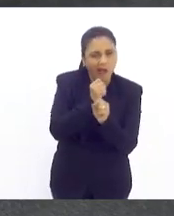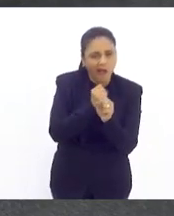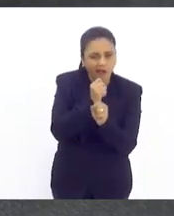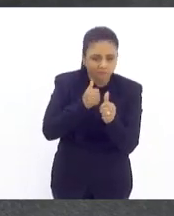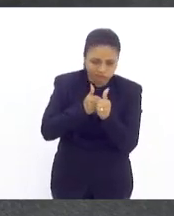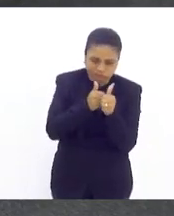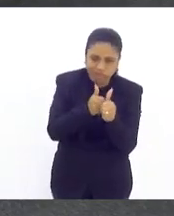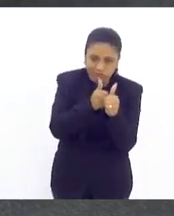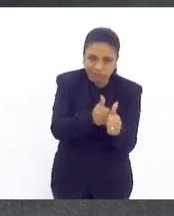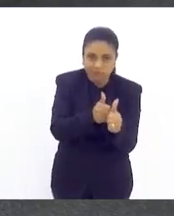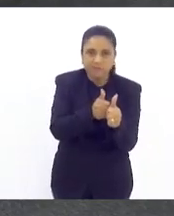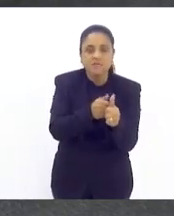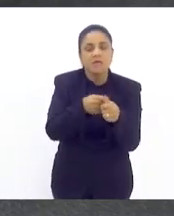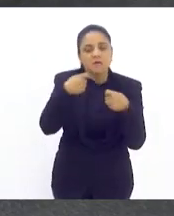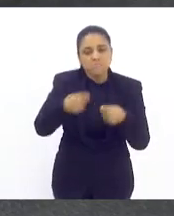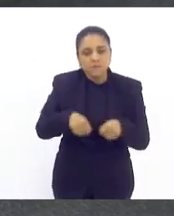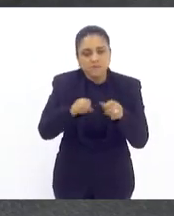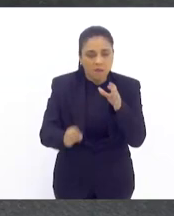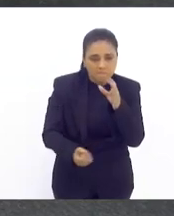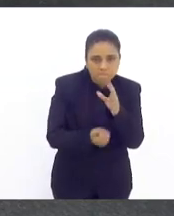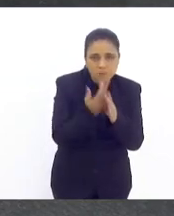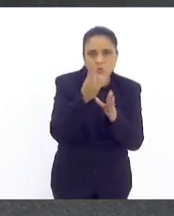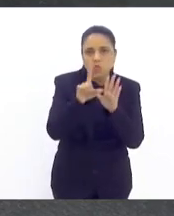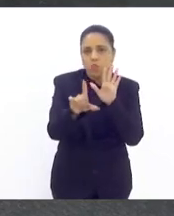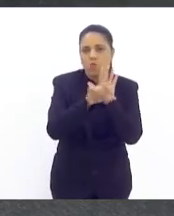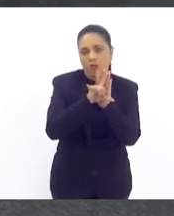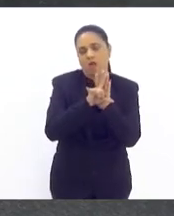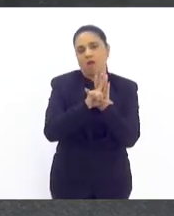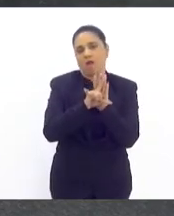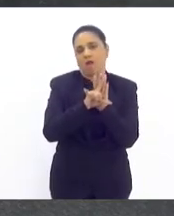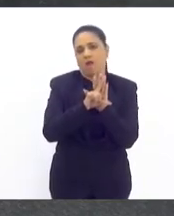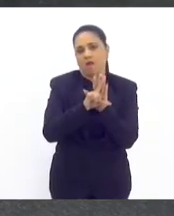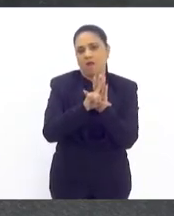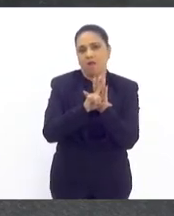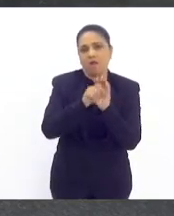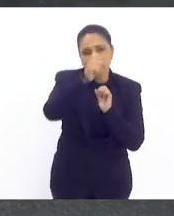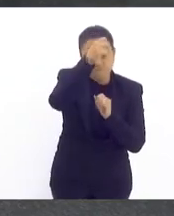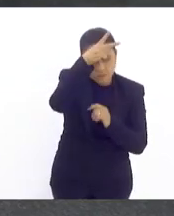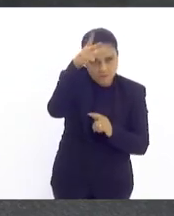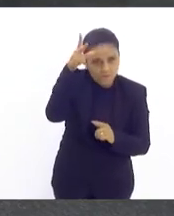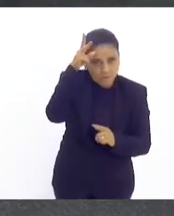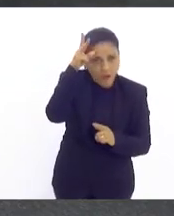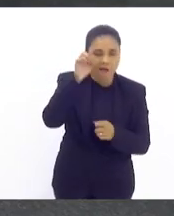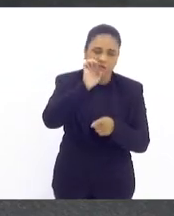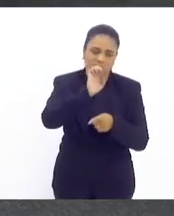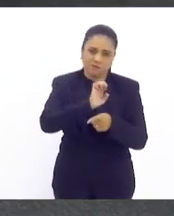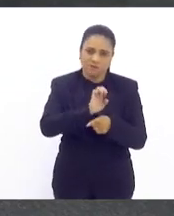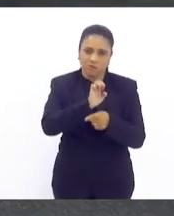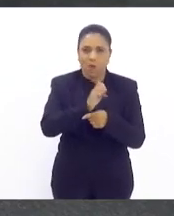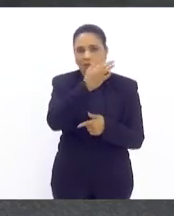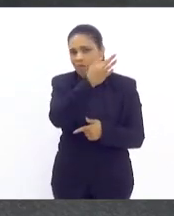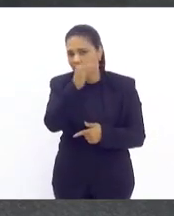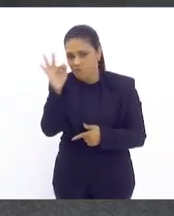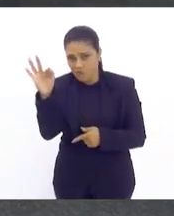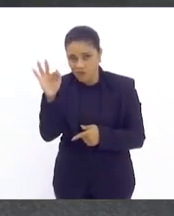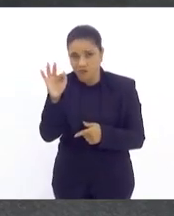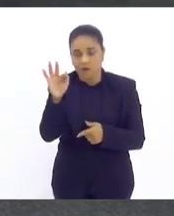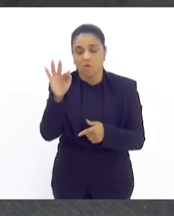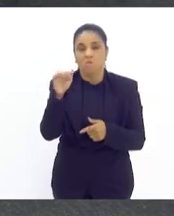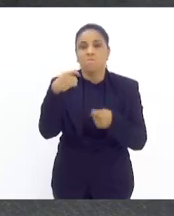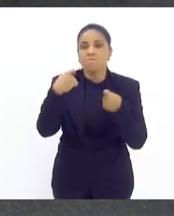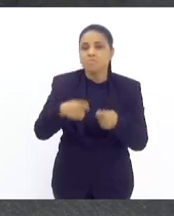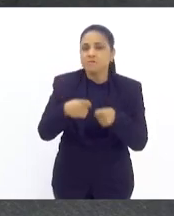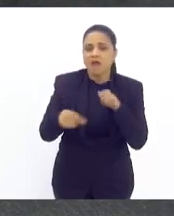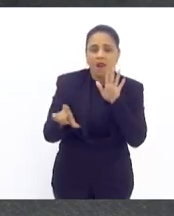aprofundar as legislações sejam as legislações municipais e estaduais e de âmbito Federal essa